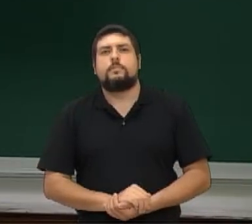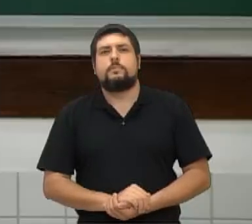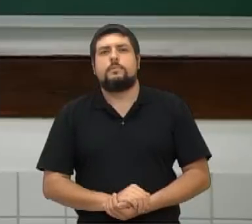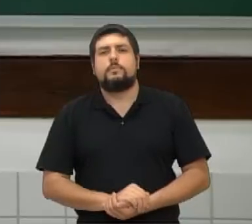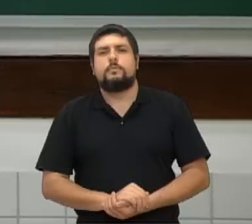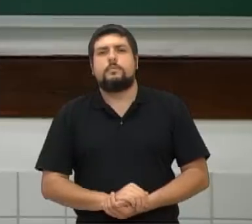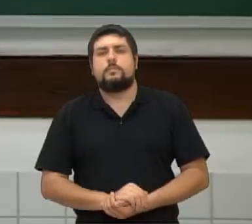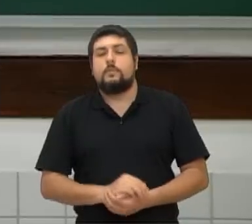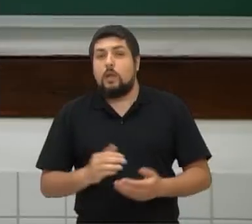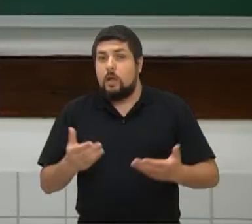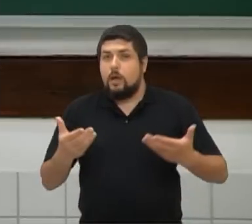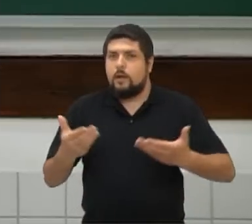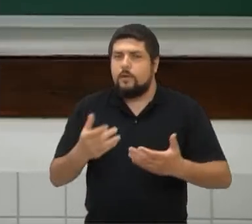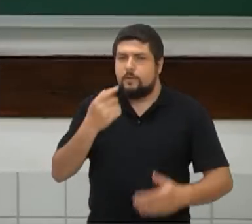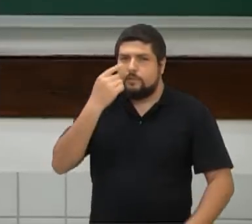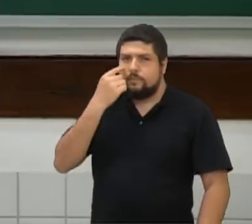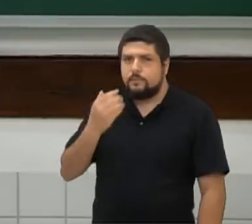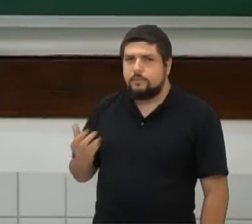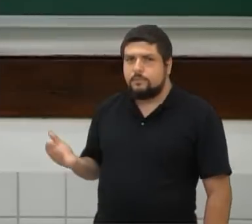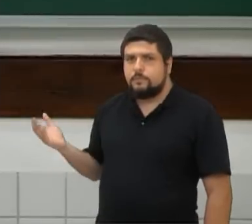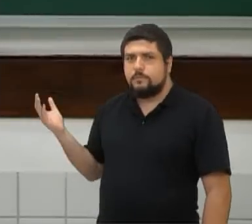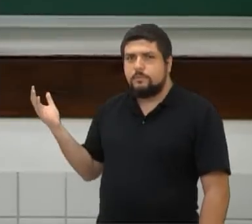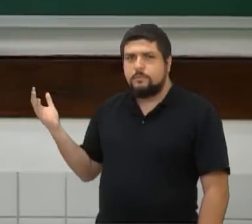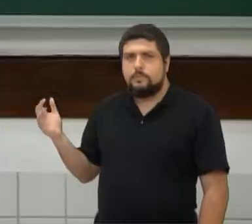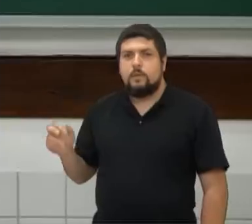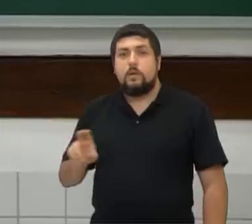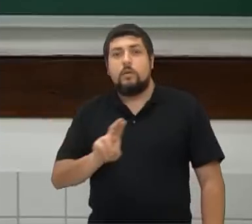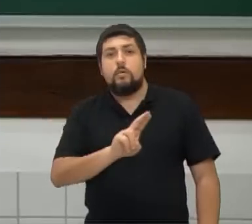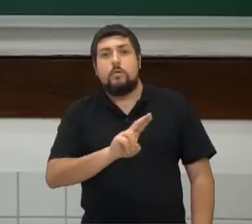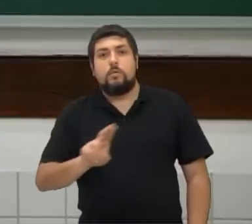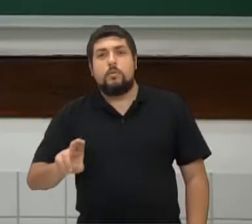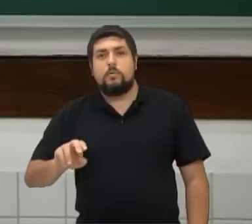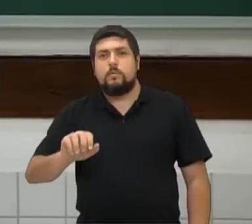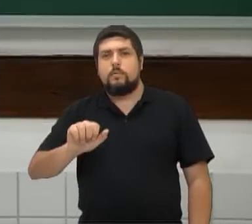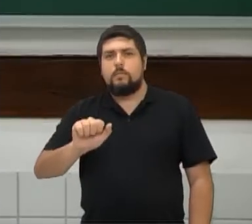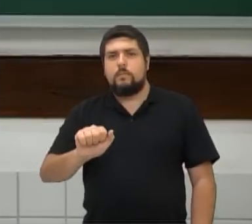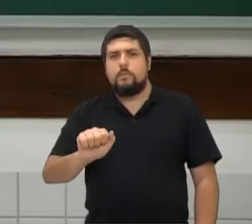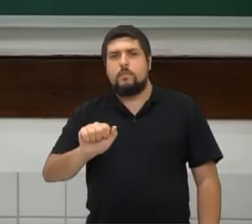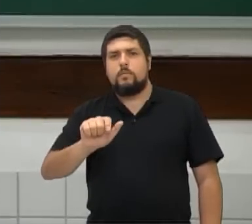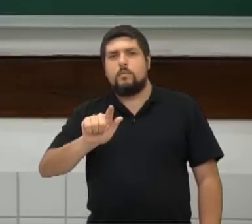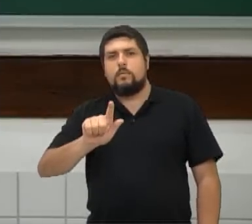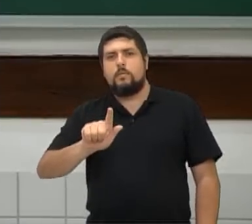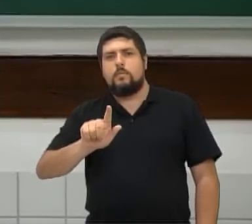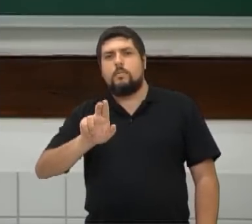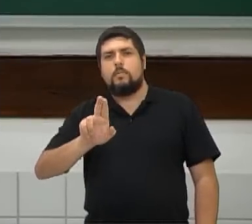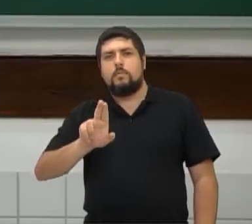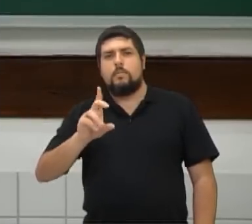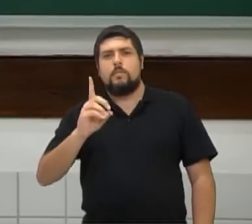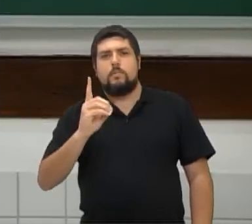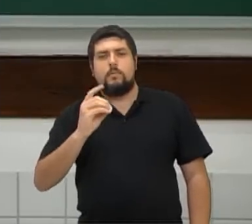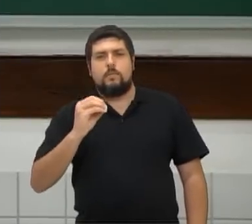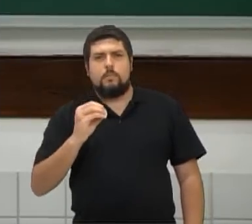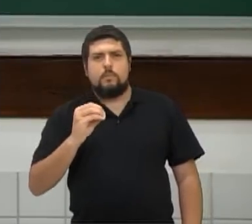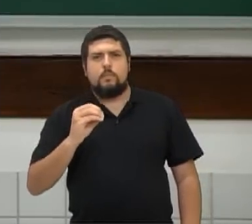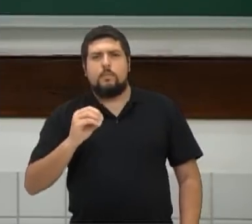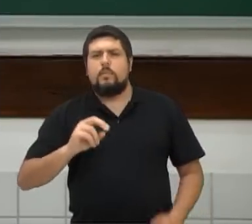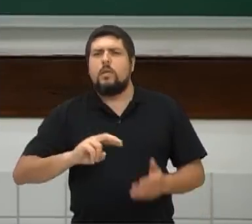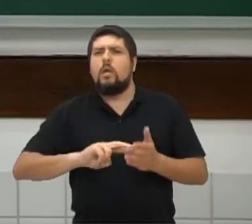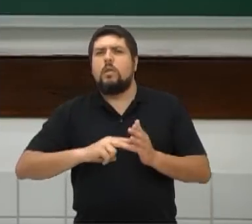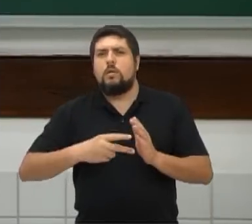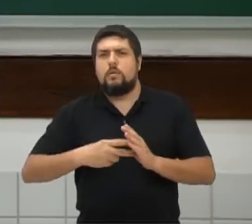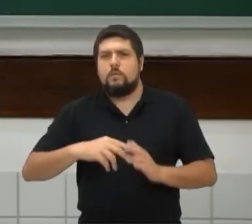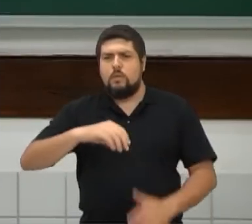classificação seria com relação aos ângulos agudos. O ângulo agudo, é aquele ângulo que é menor que